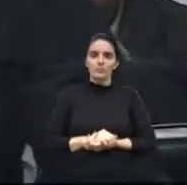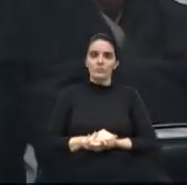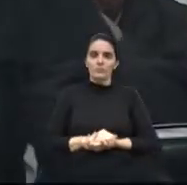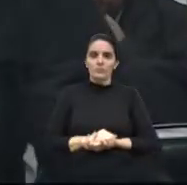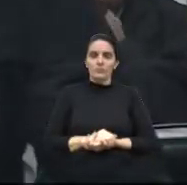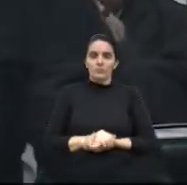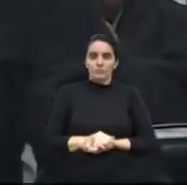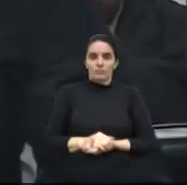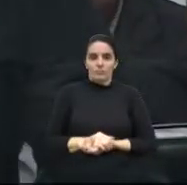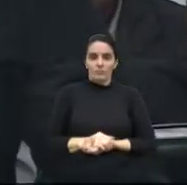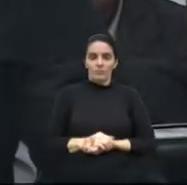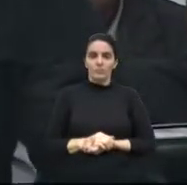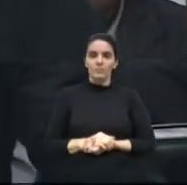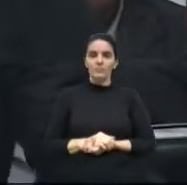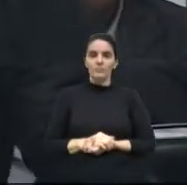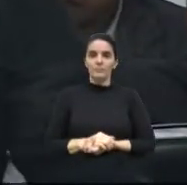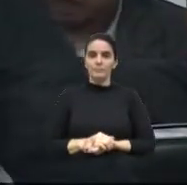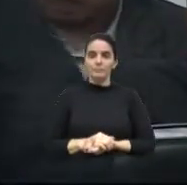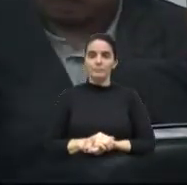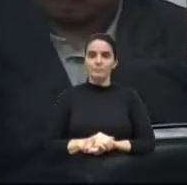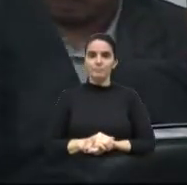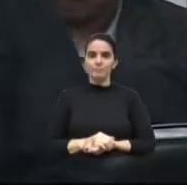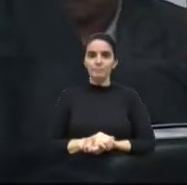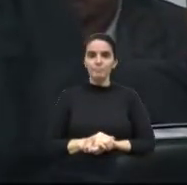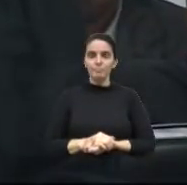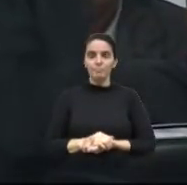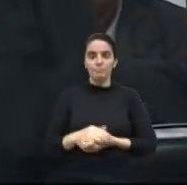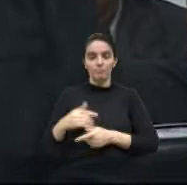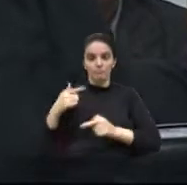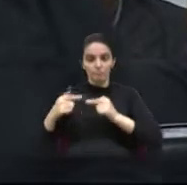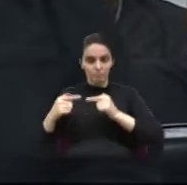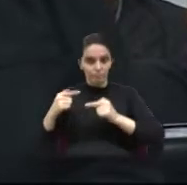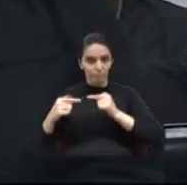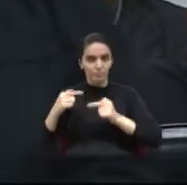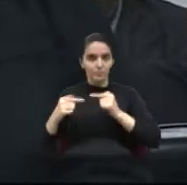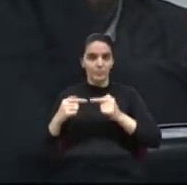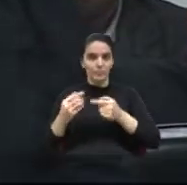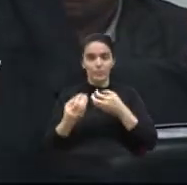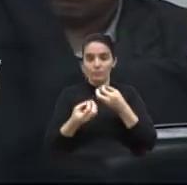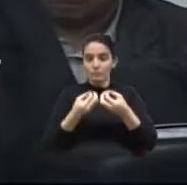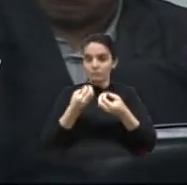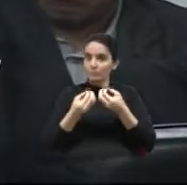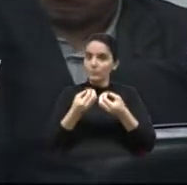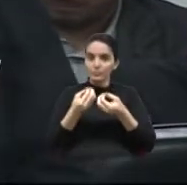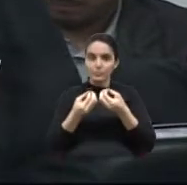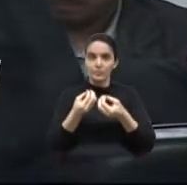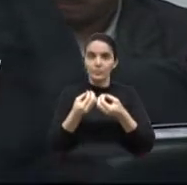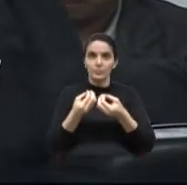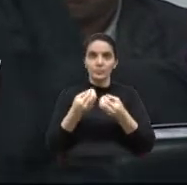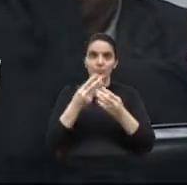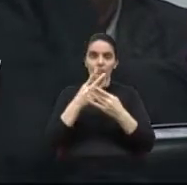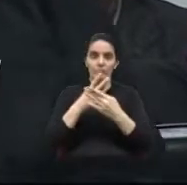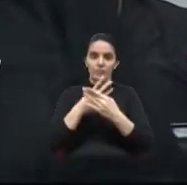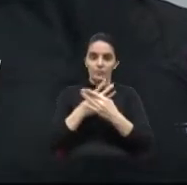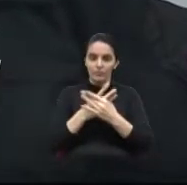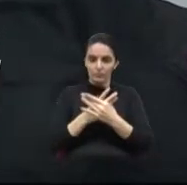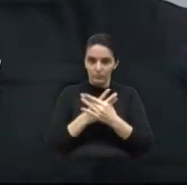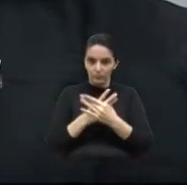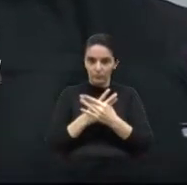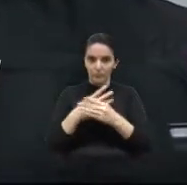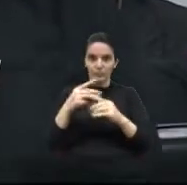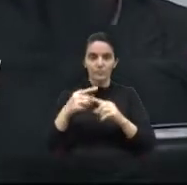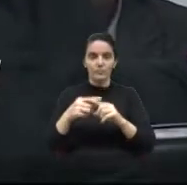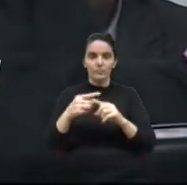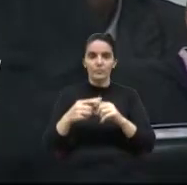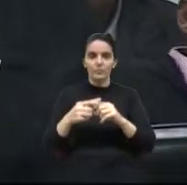polêmico e que muitos têm falado que nem cabe, senhor presidente, à Câmara Municipal, que é um assunto que vem lá